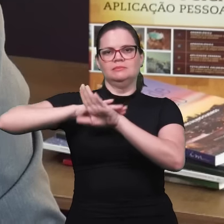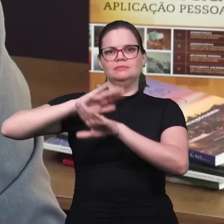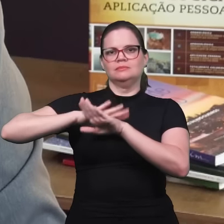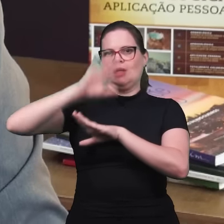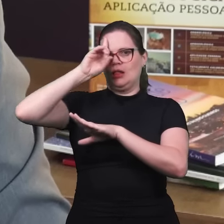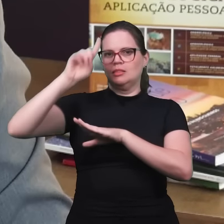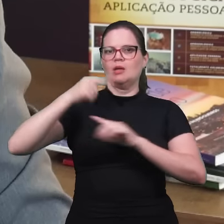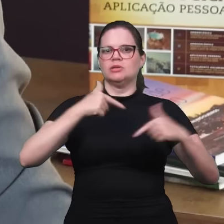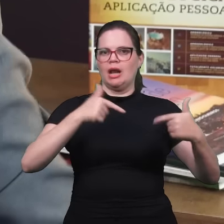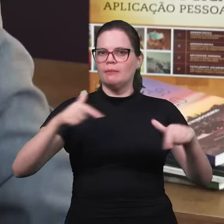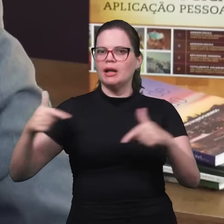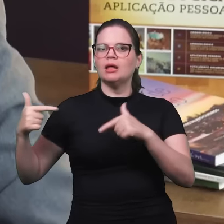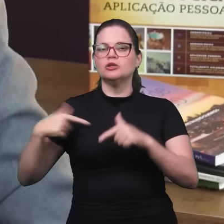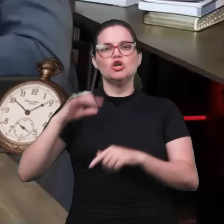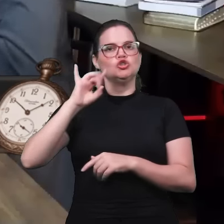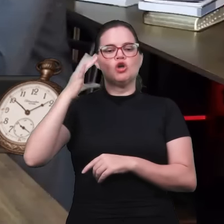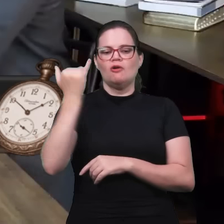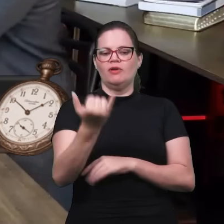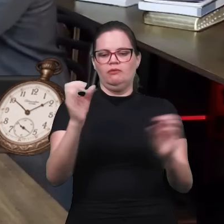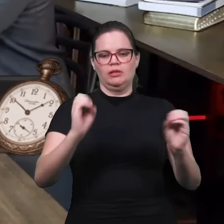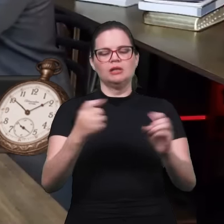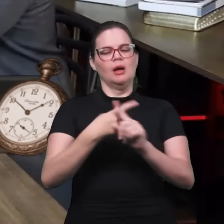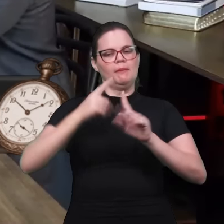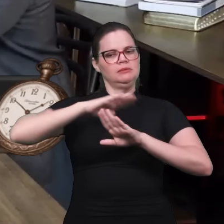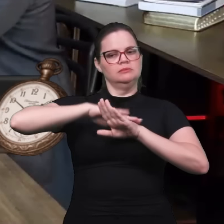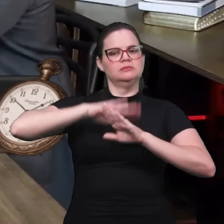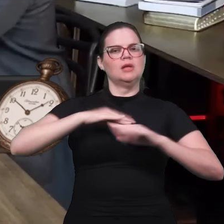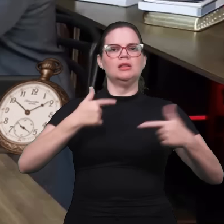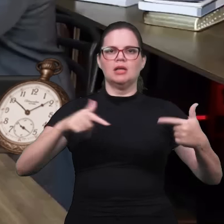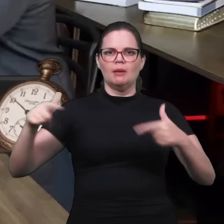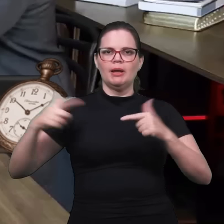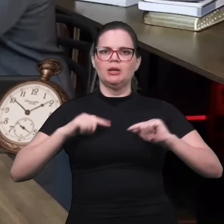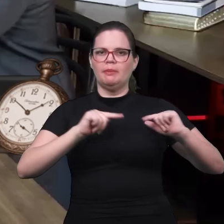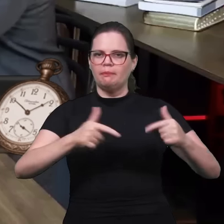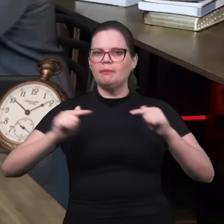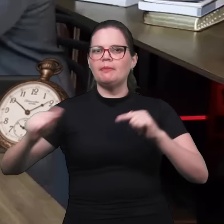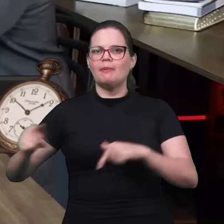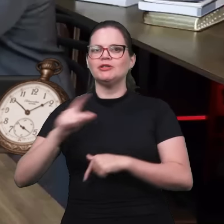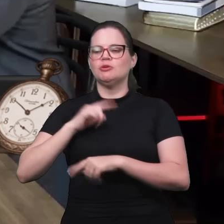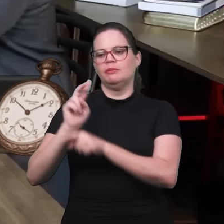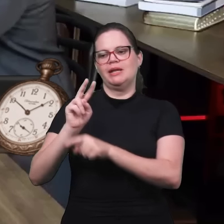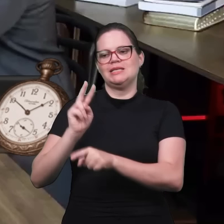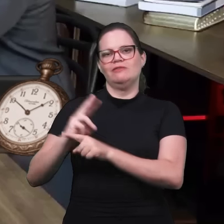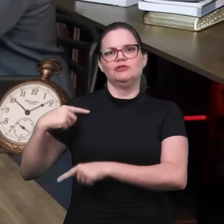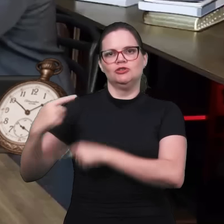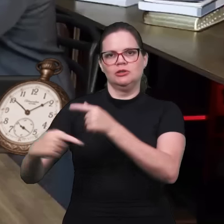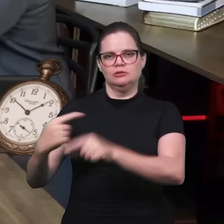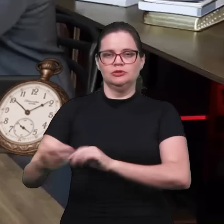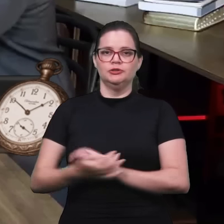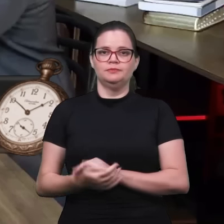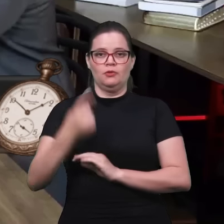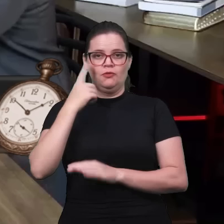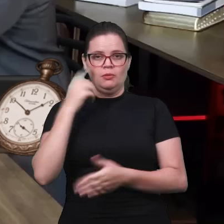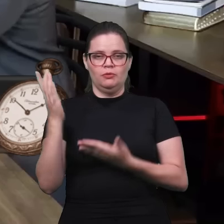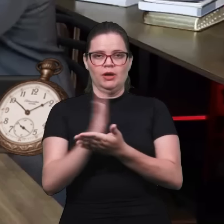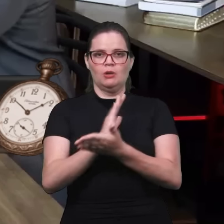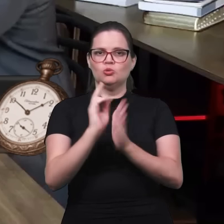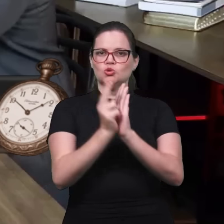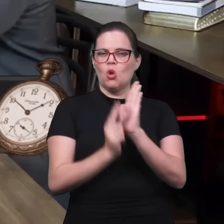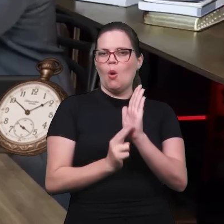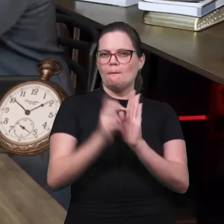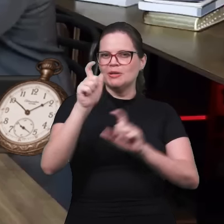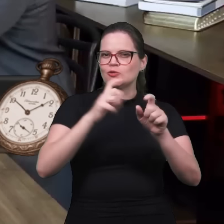estava trabalhando e mantendo a linhagem. Então nós vemos nomes que não são tão conhecidos, mas fazem parte da linhagem. É